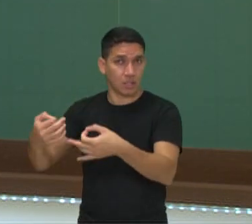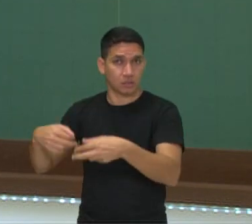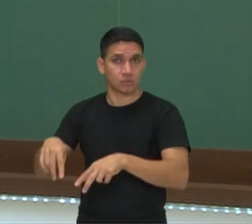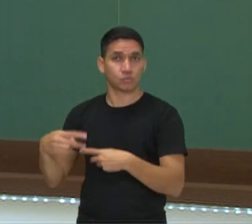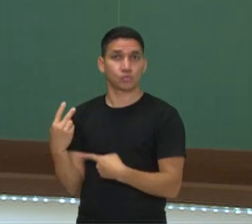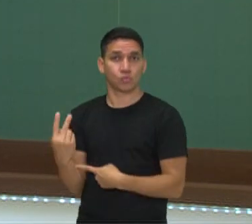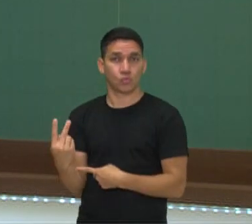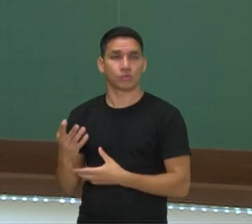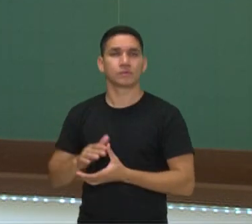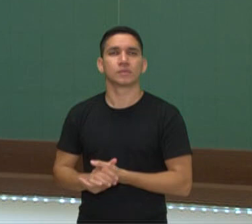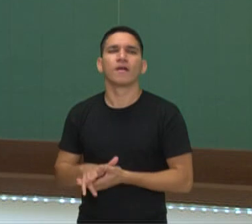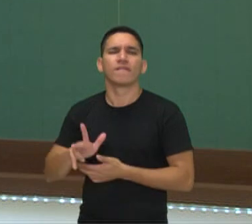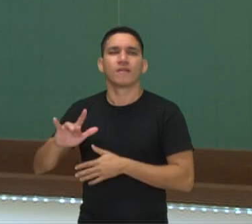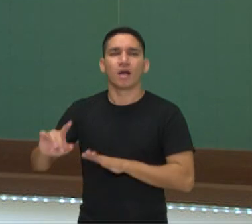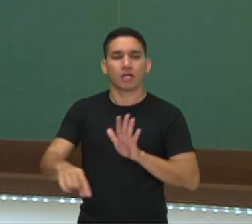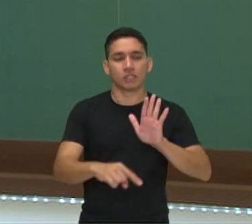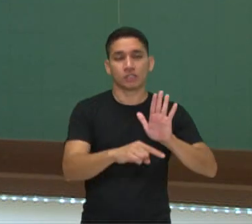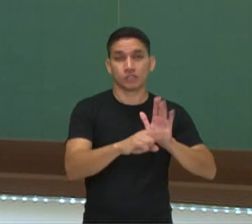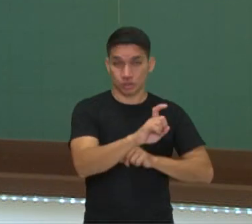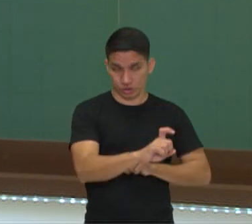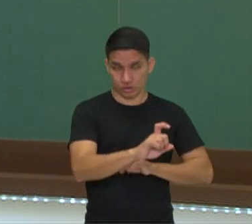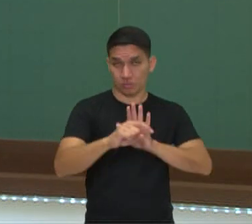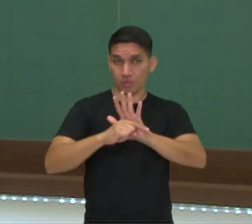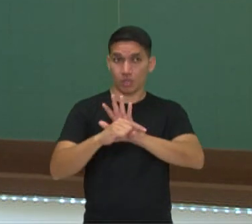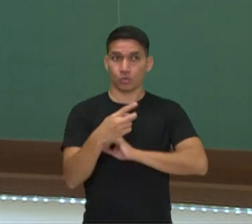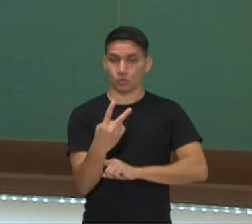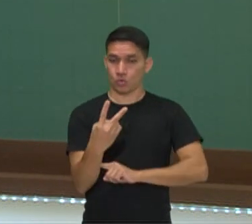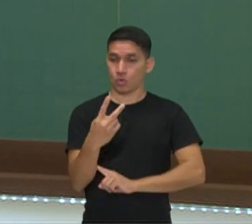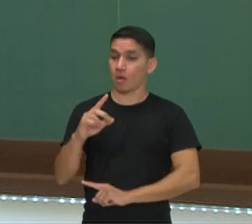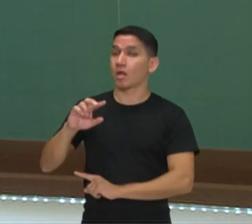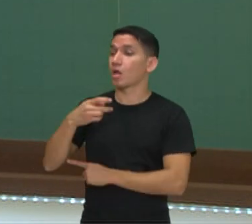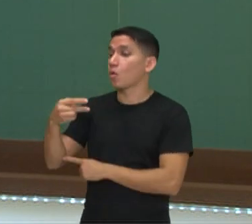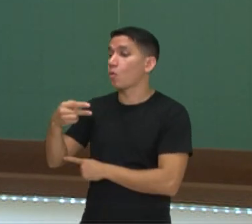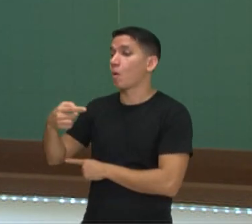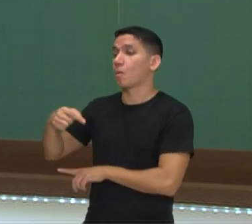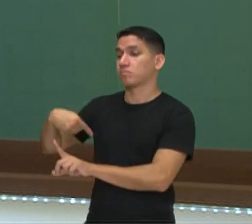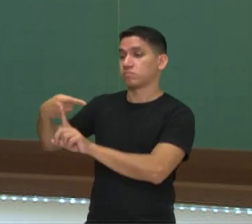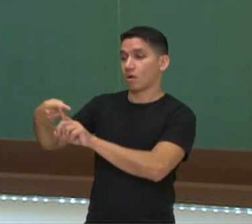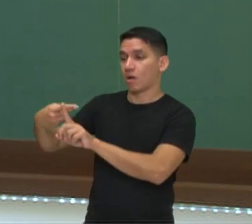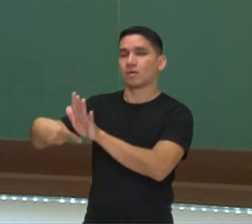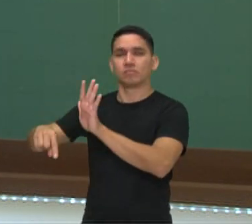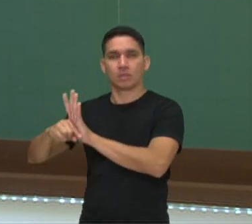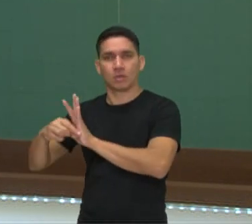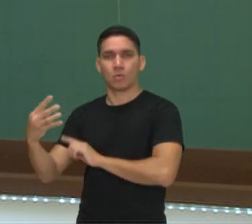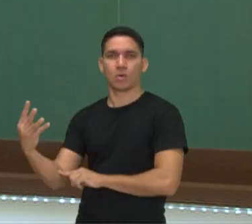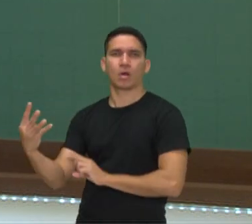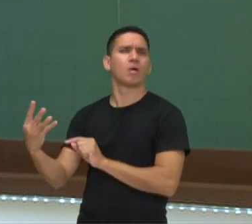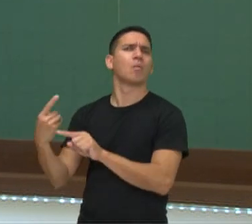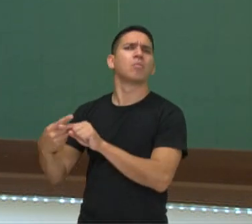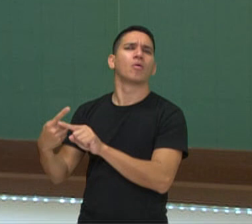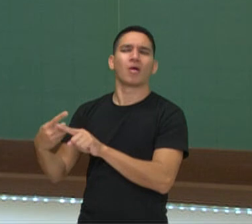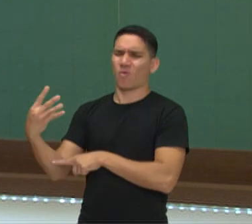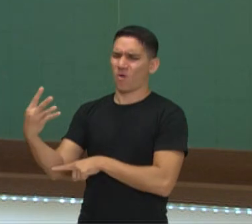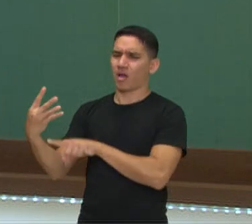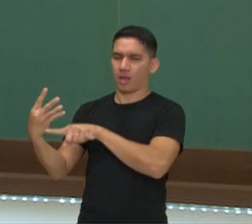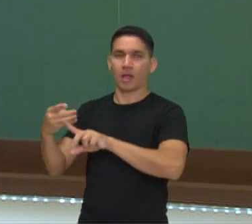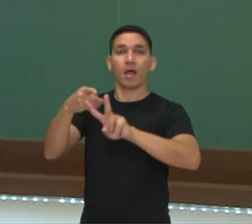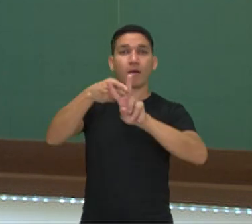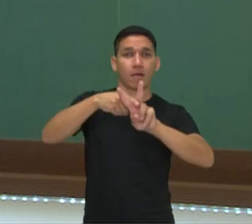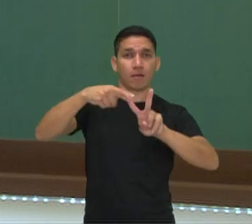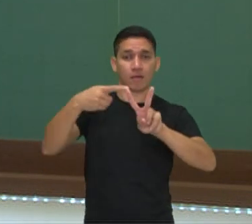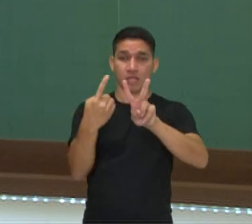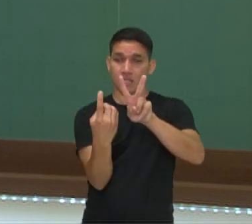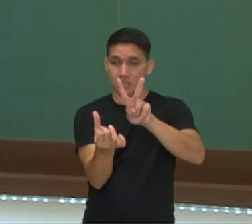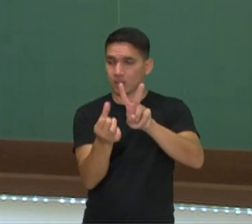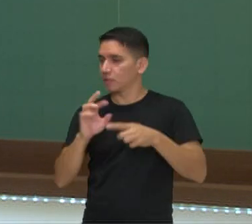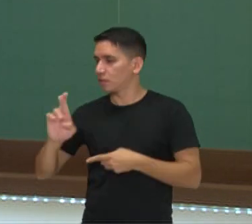Então, eu vou ter x menos 2 igual mais e menos 4, porque 4 é a raiz quadrada de 16.